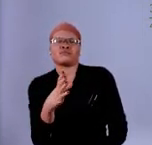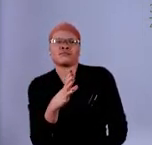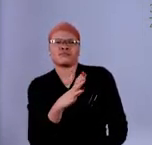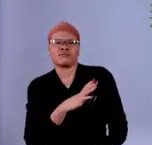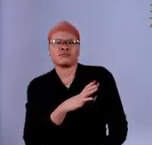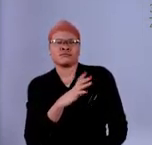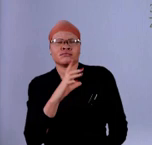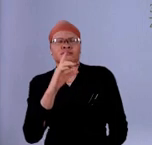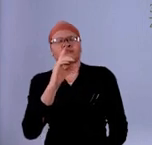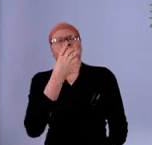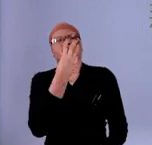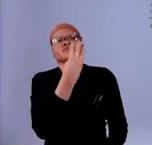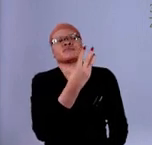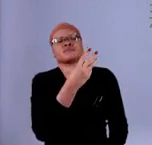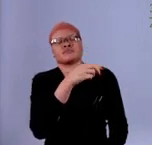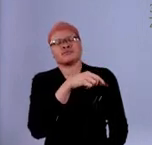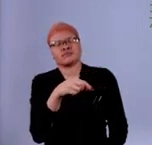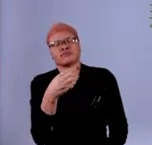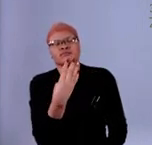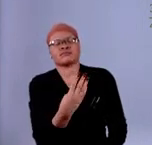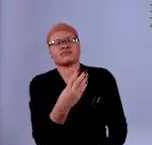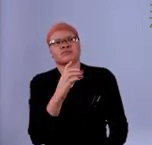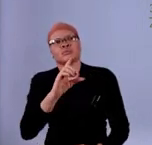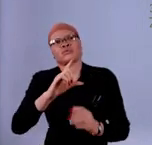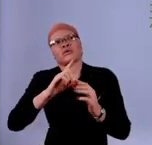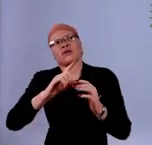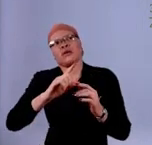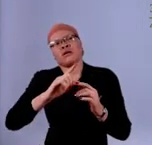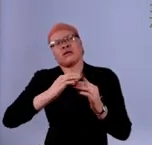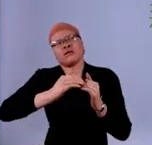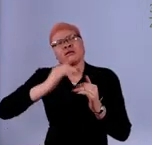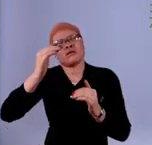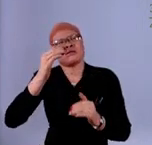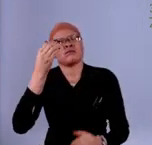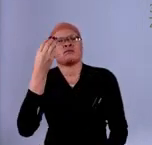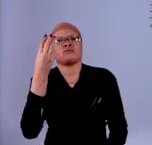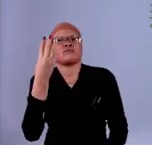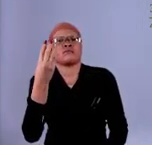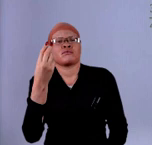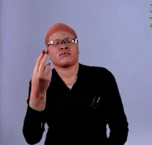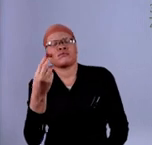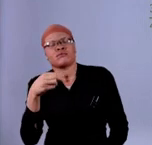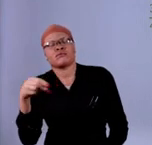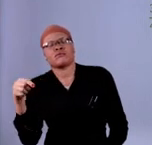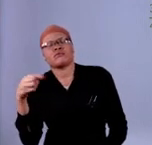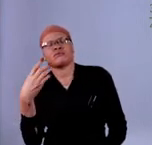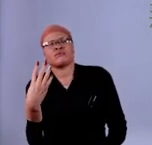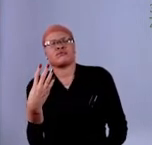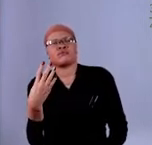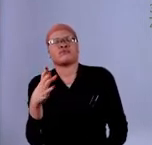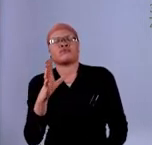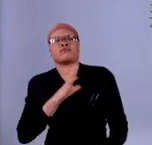aqui três quartos é maior que 2 quartos nós temos aqui também a